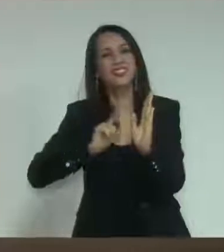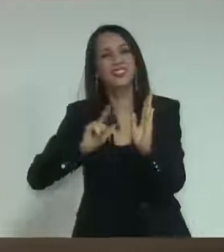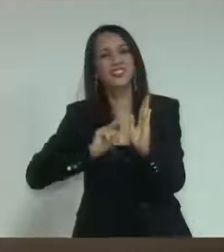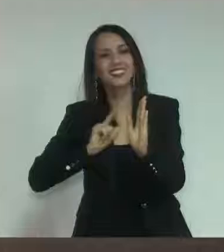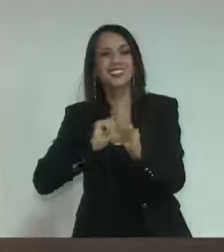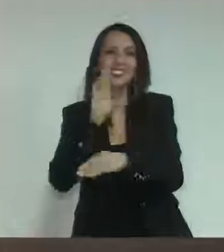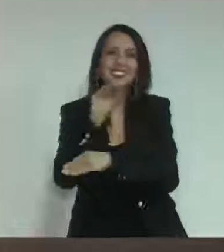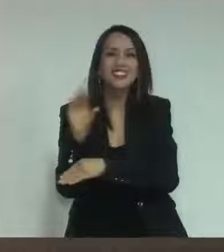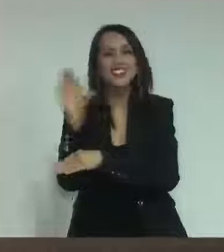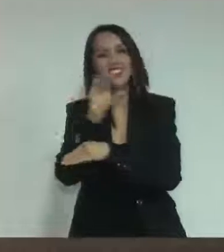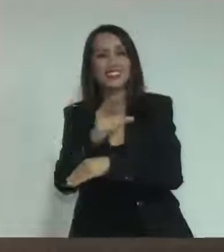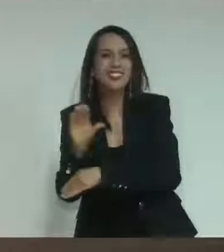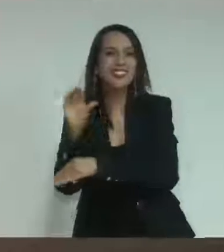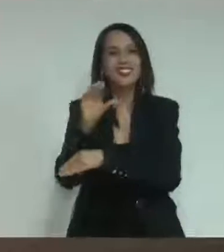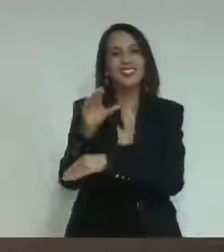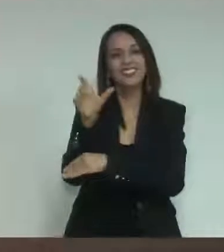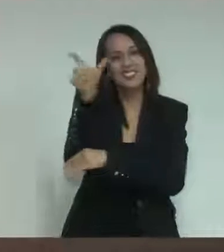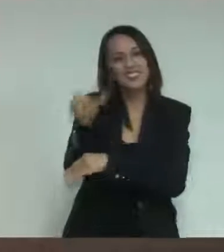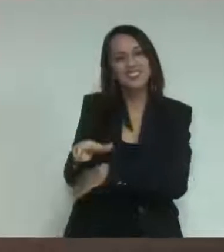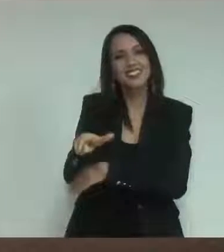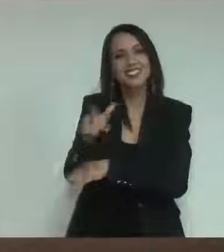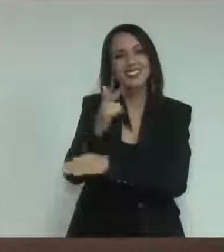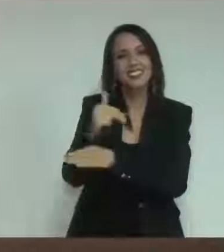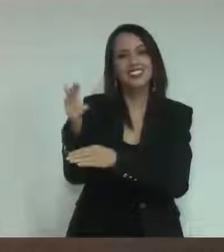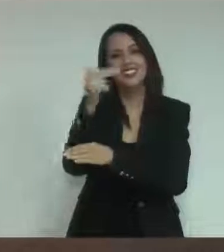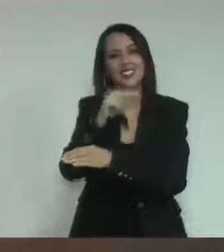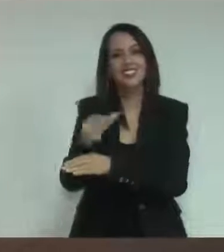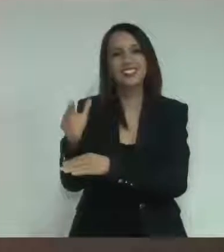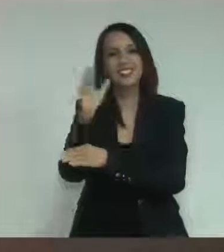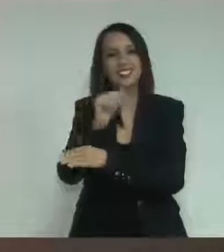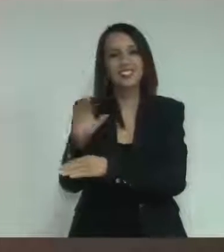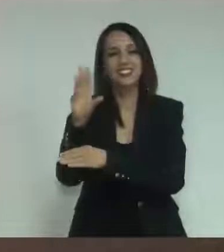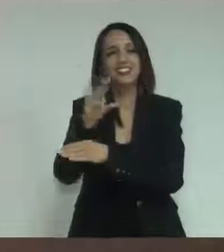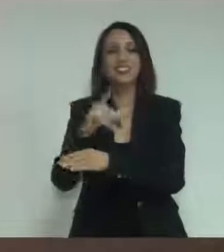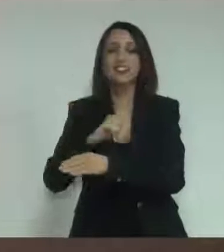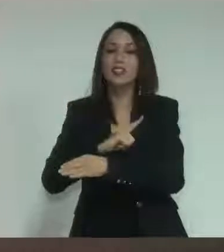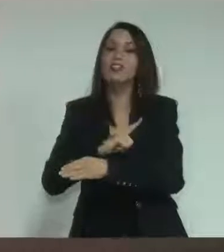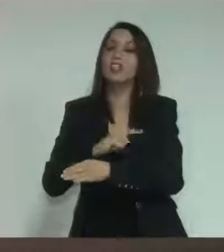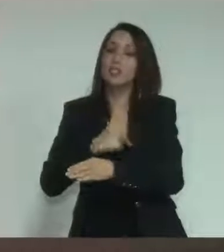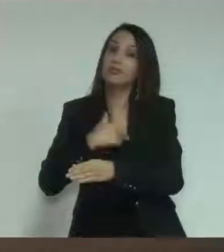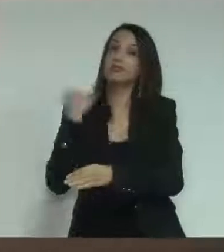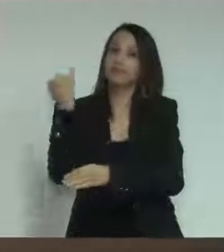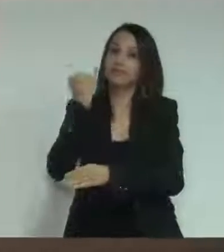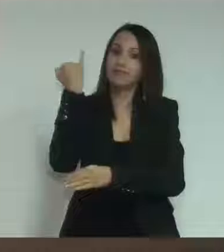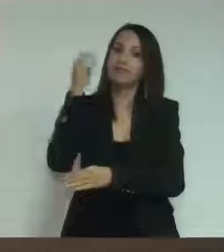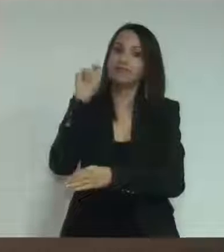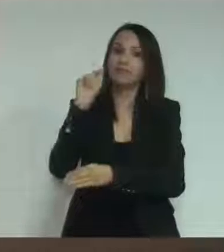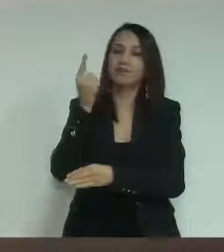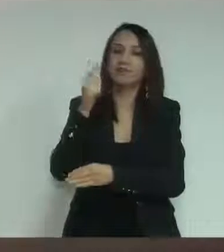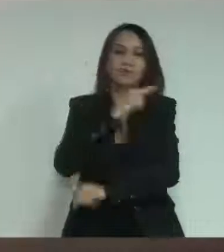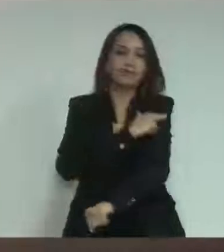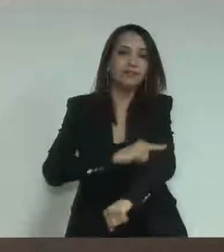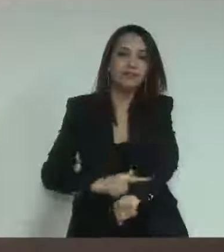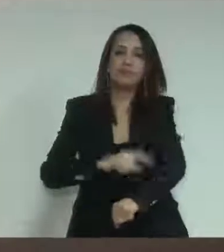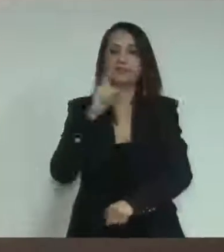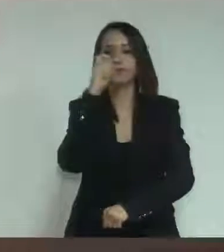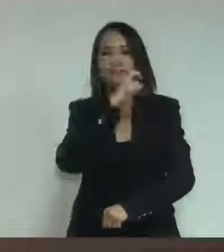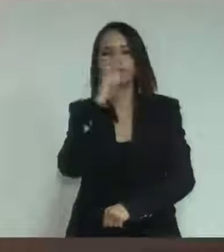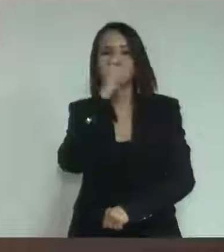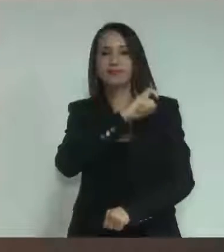uma nova situação que nós temos que aprender. Me importa sim com a falta de respeito, com a mentira, não é? Vocês